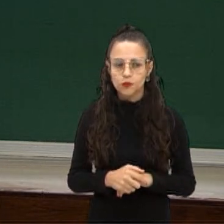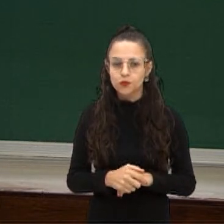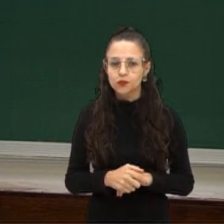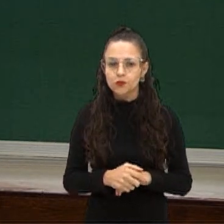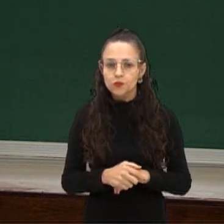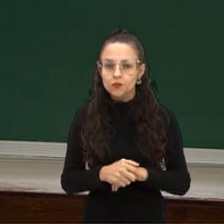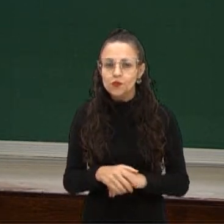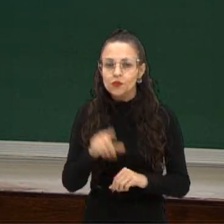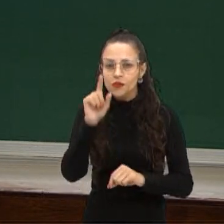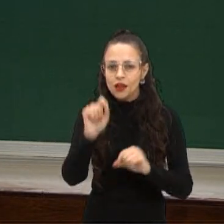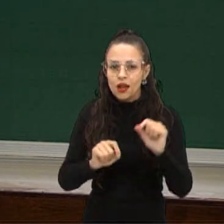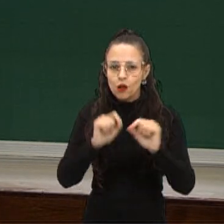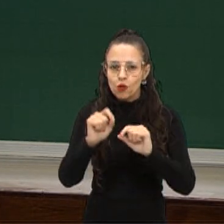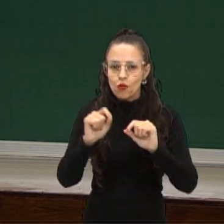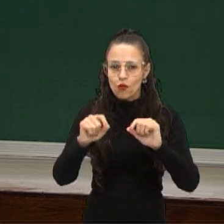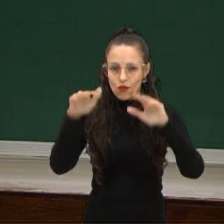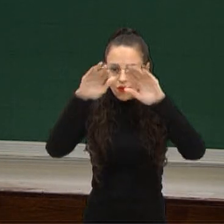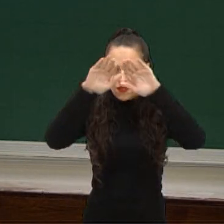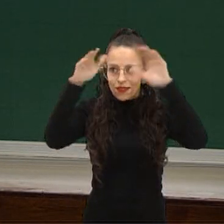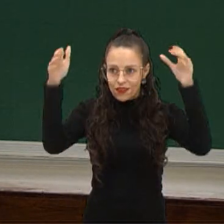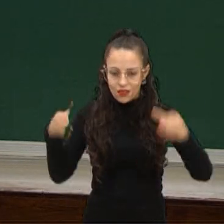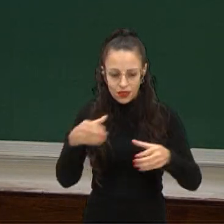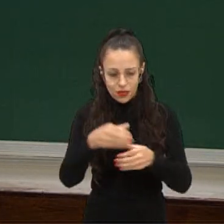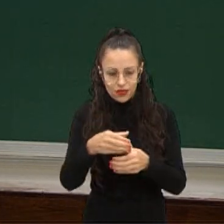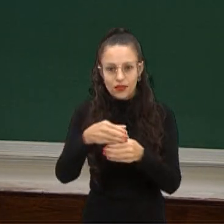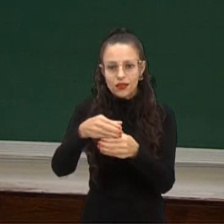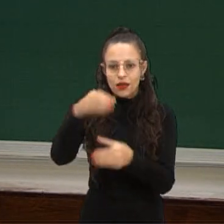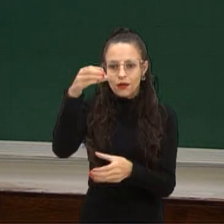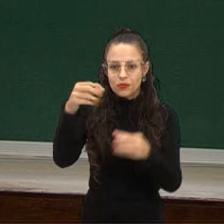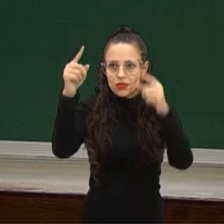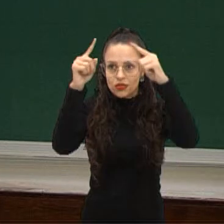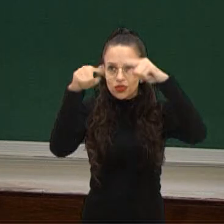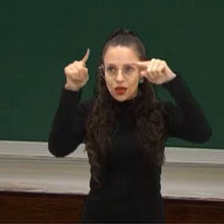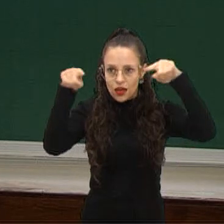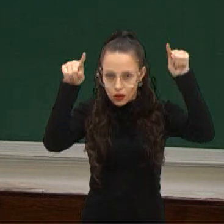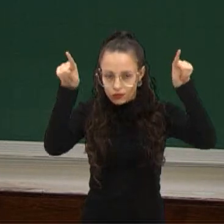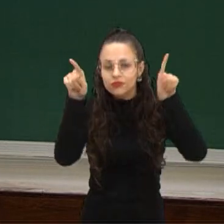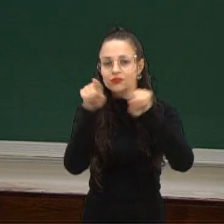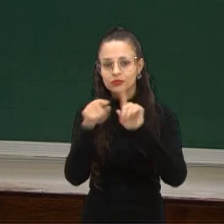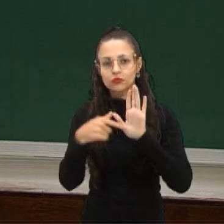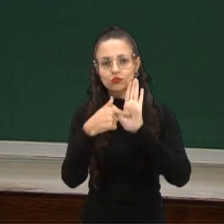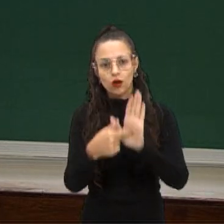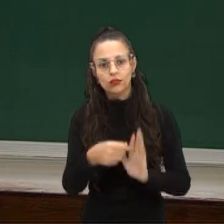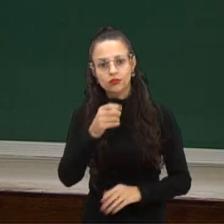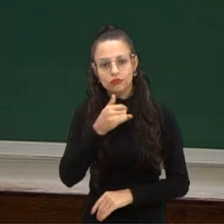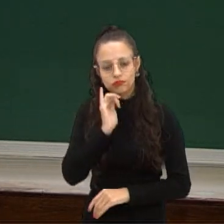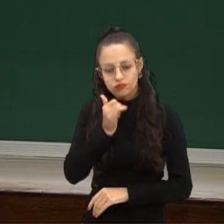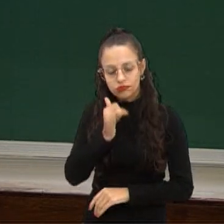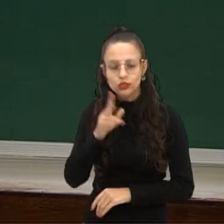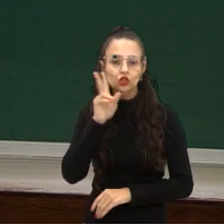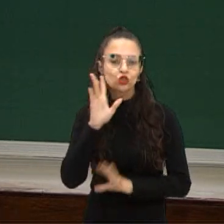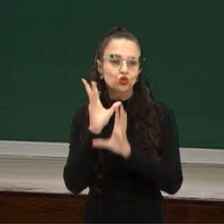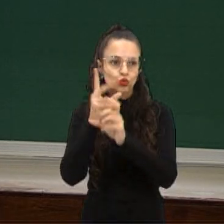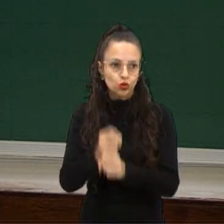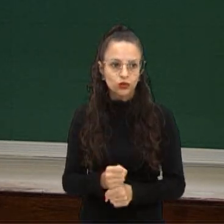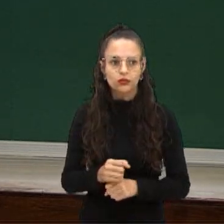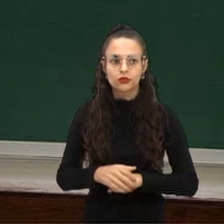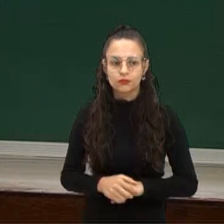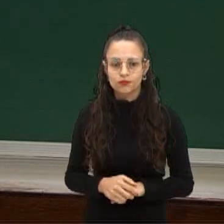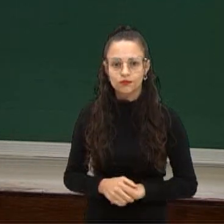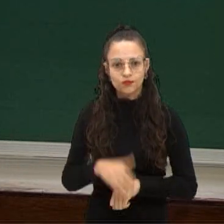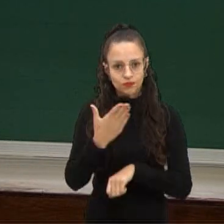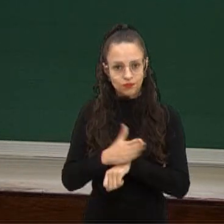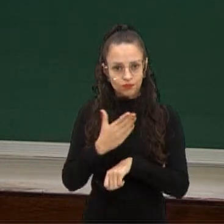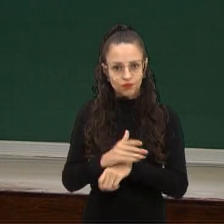historiados. Então, os capitéis são aquelas partes de cima das colunas, né? Eles também vão contar um pouquinho das histórias, tá?